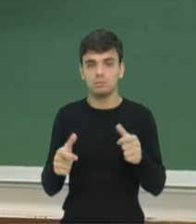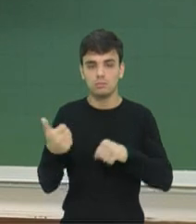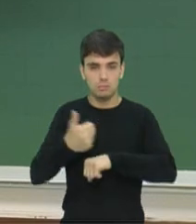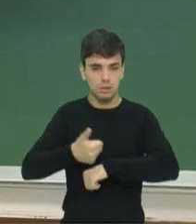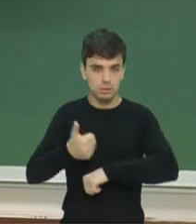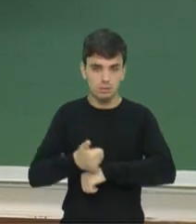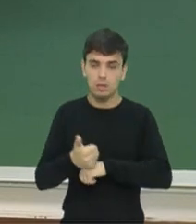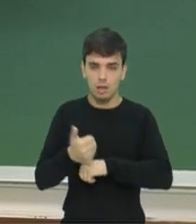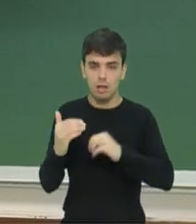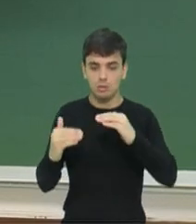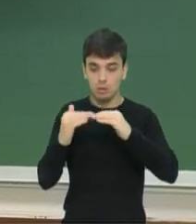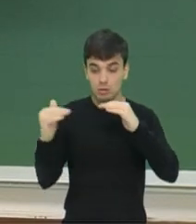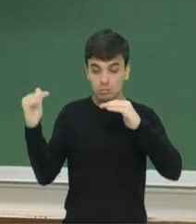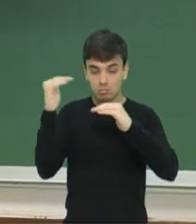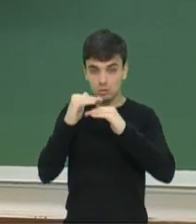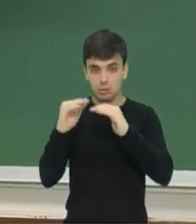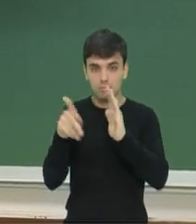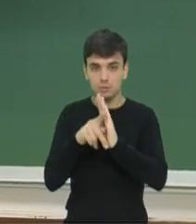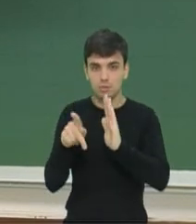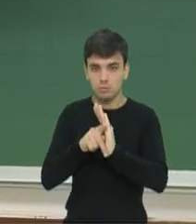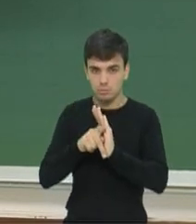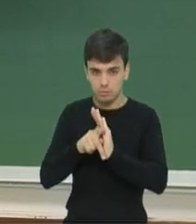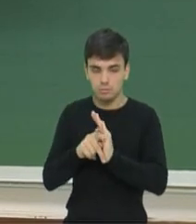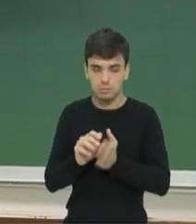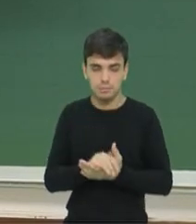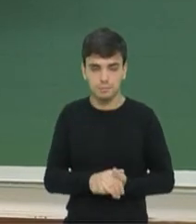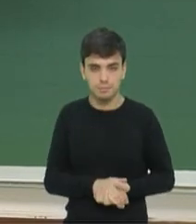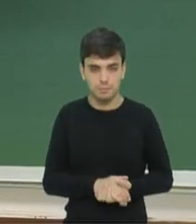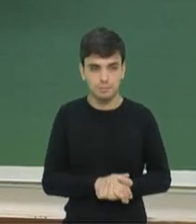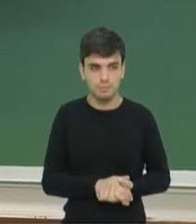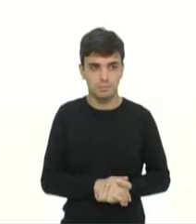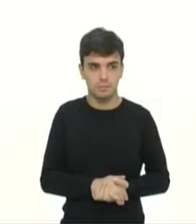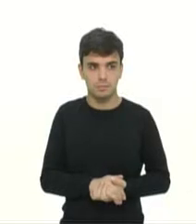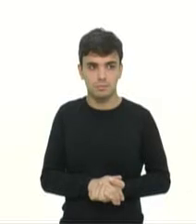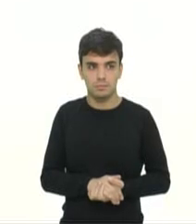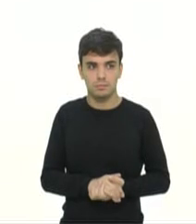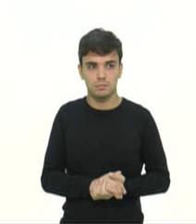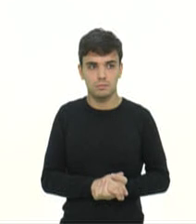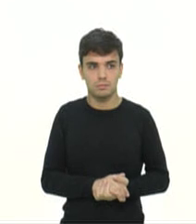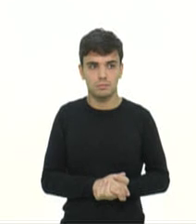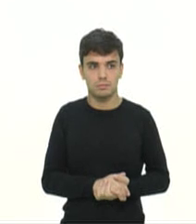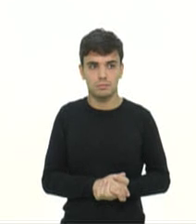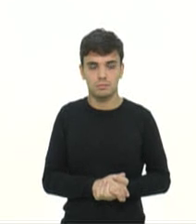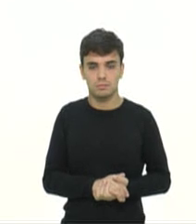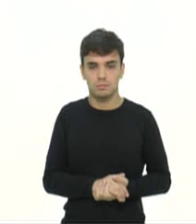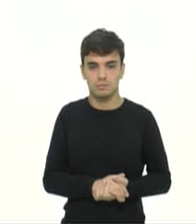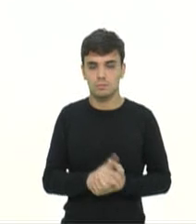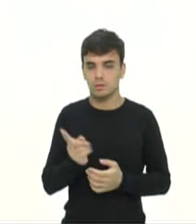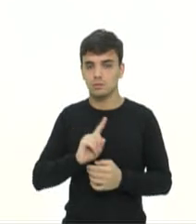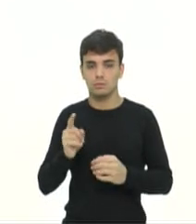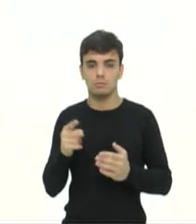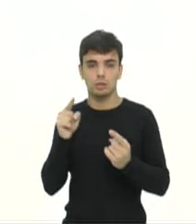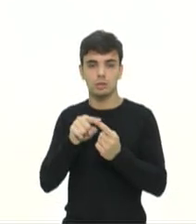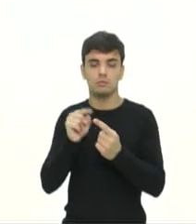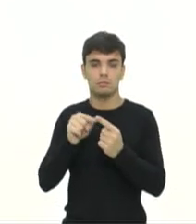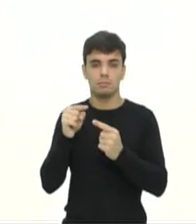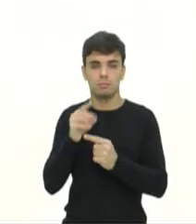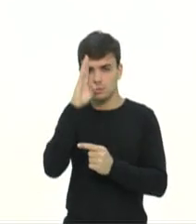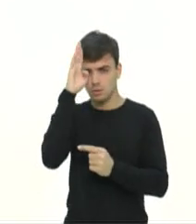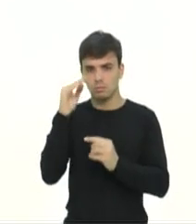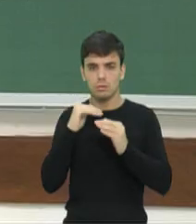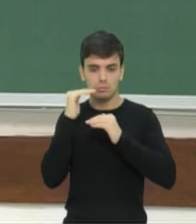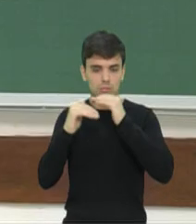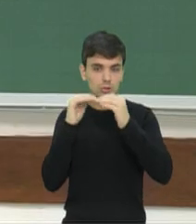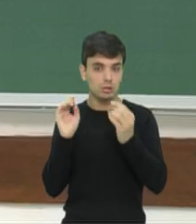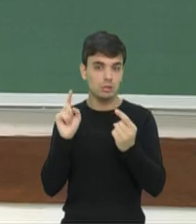A competição é um degrau na carreira do karateka e não como objetivo principal no desenvolvimento, né? Então, essa situação que